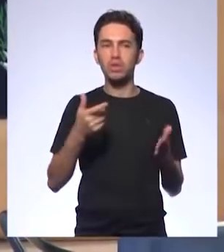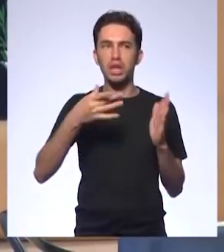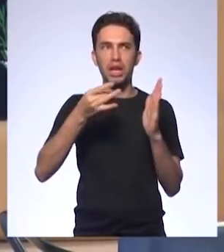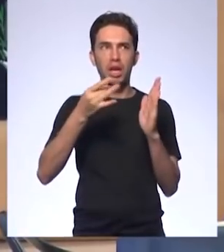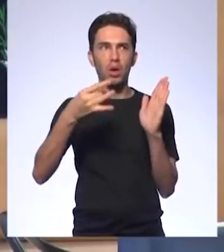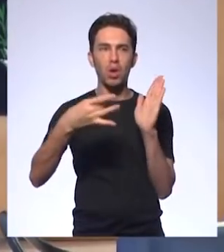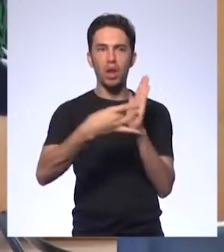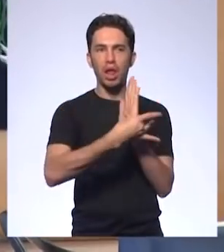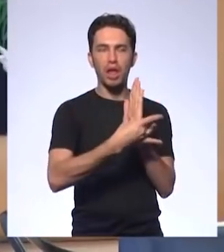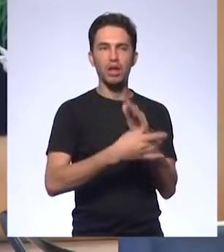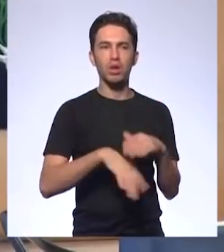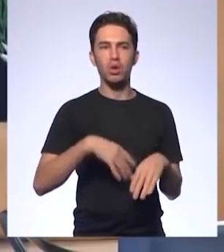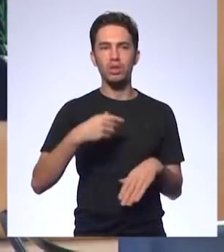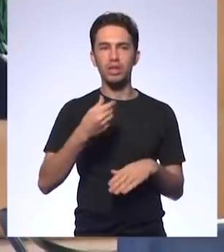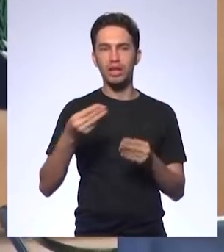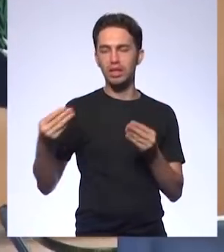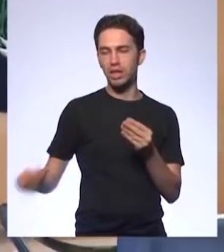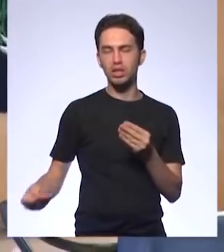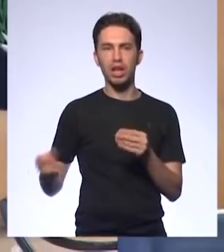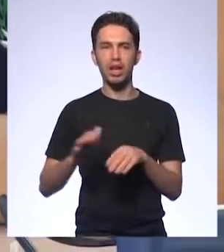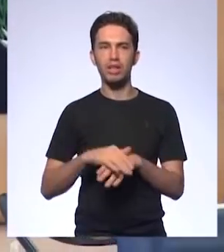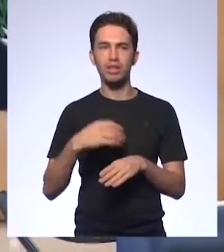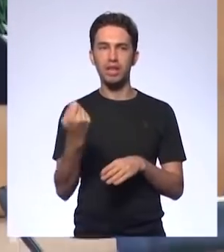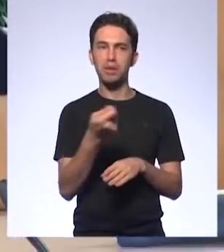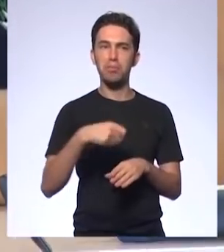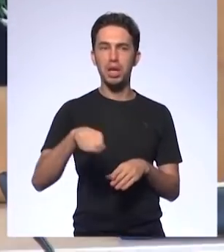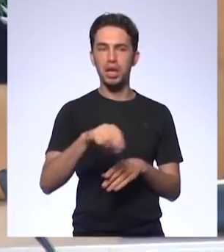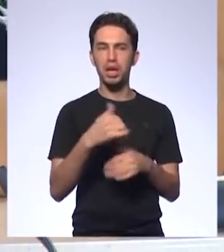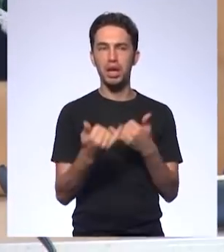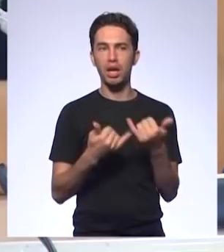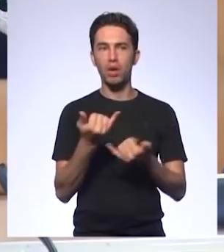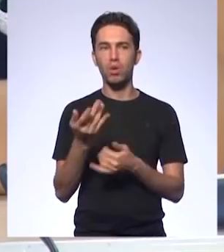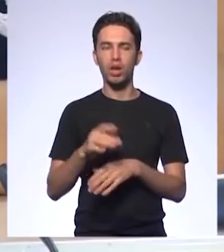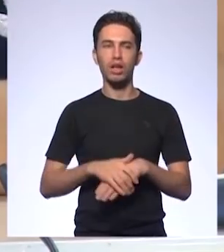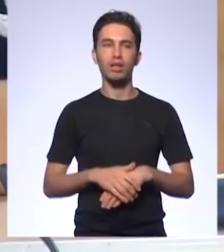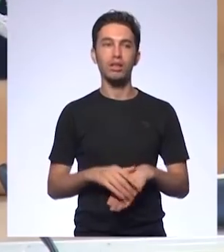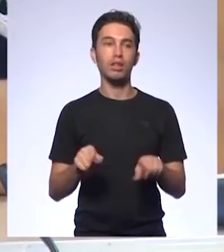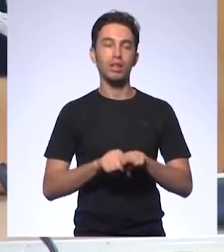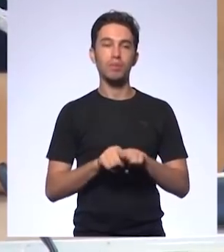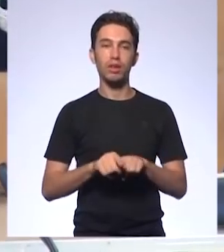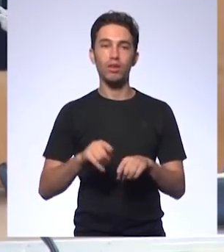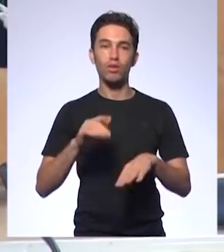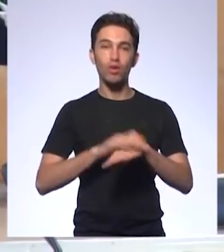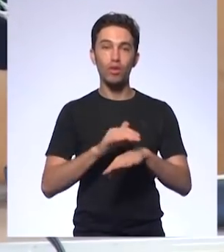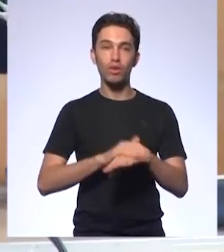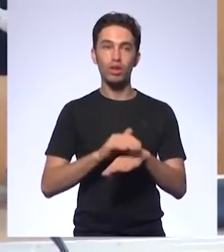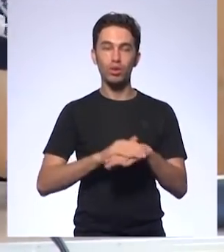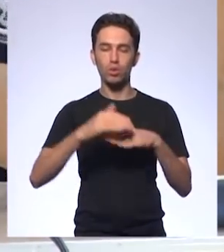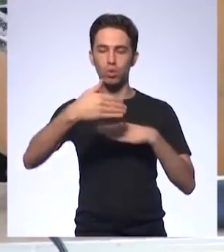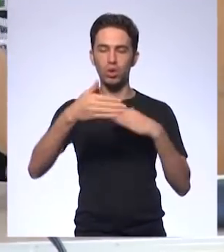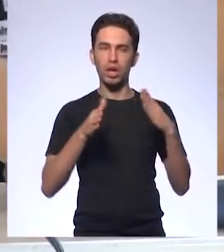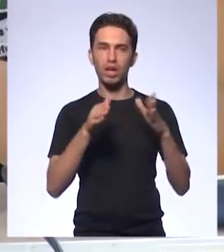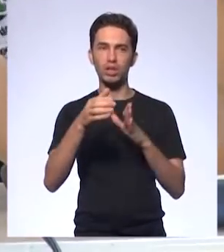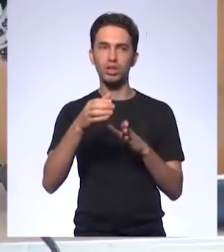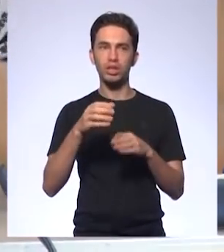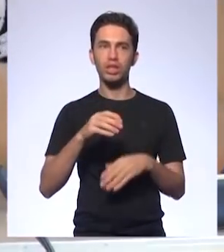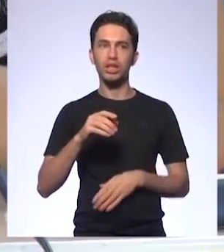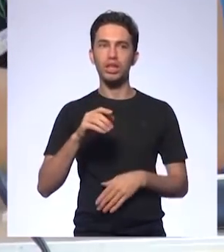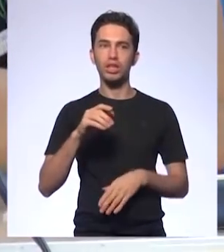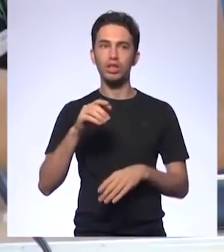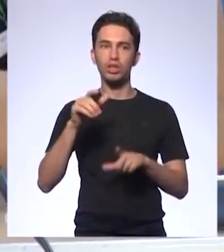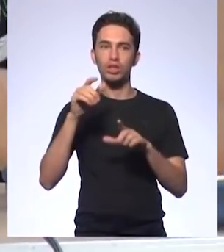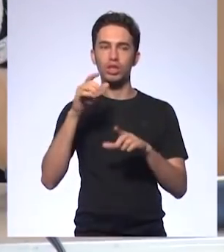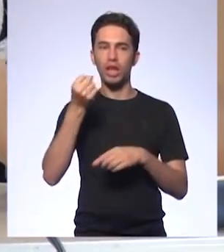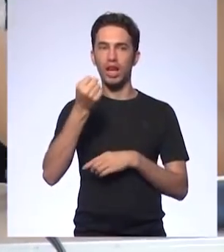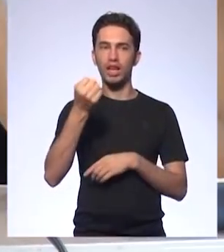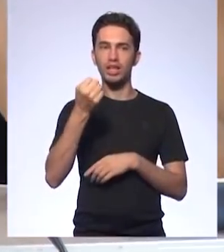deixar ele do ladinho, ou você quer brincar com ele. E foi feito de caixinha de leite, né? Sim. A Ó, cabeça, eu